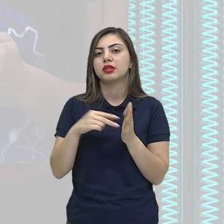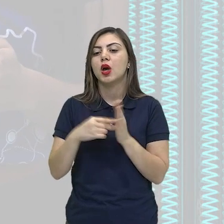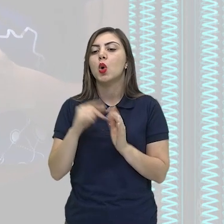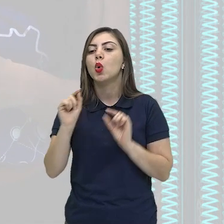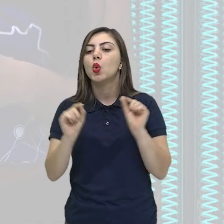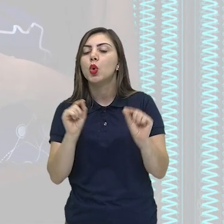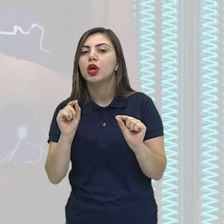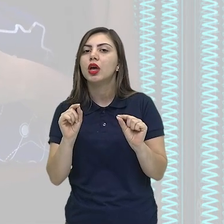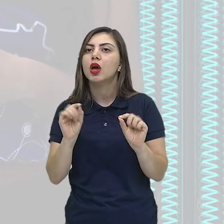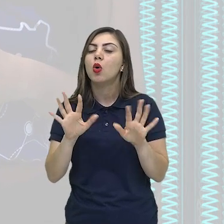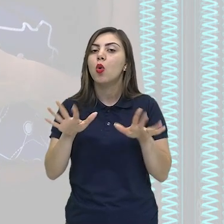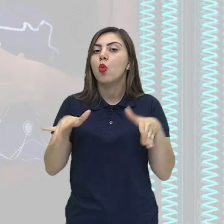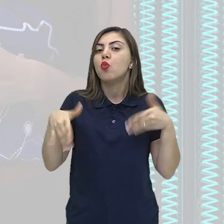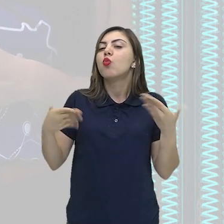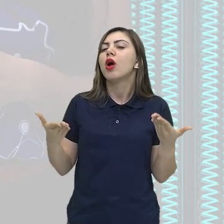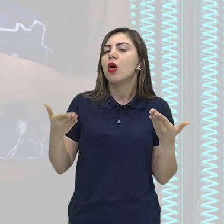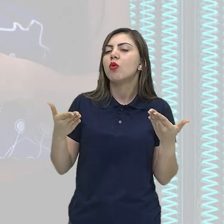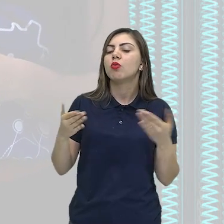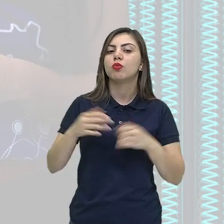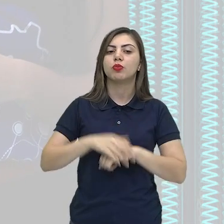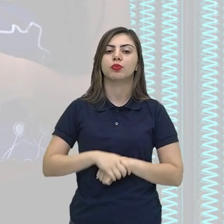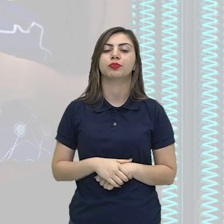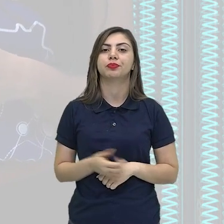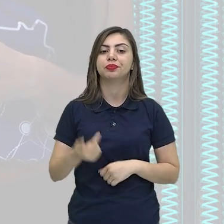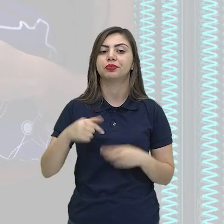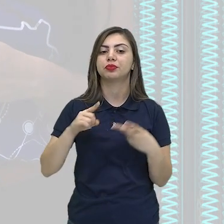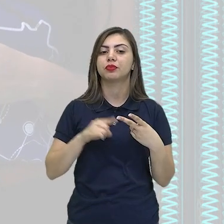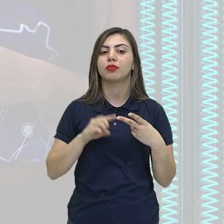ou qual. E a próxima,